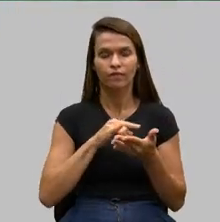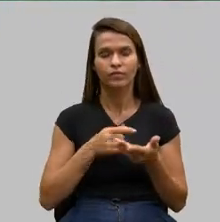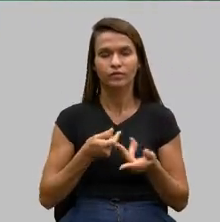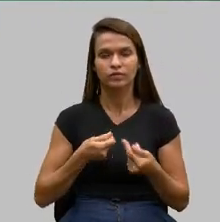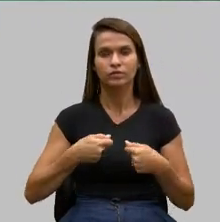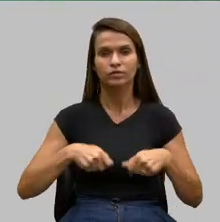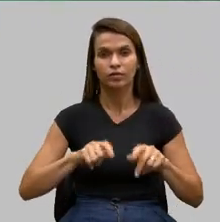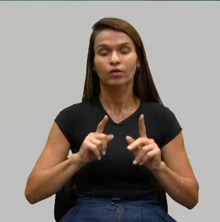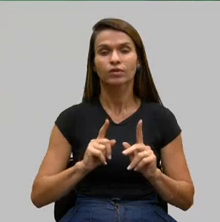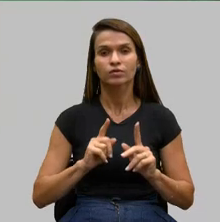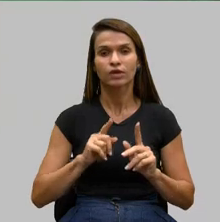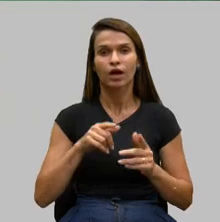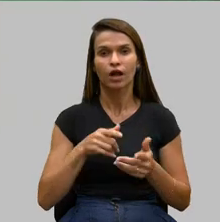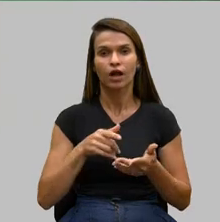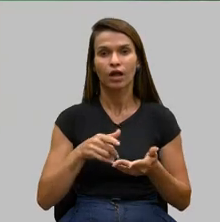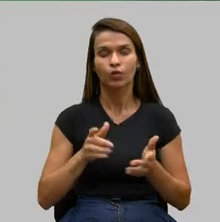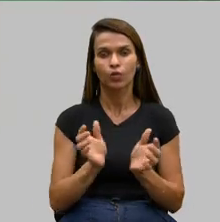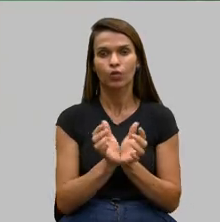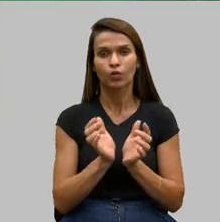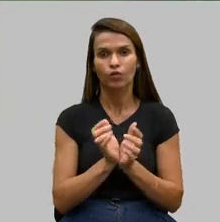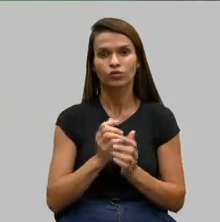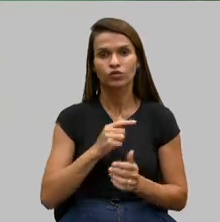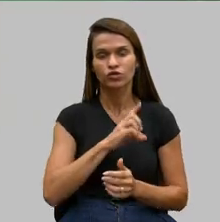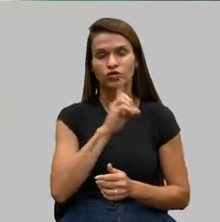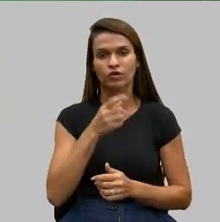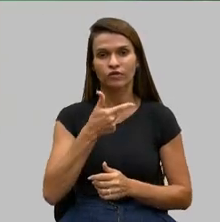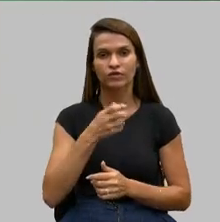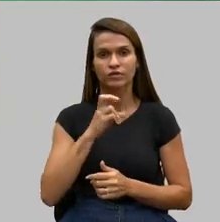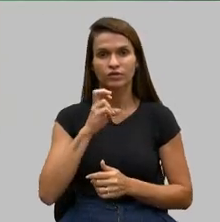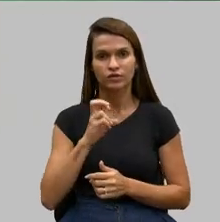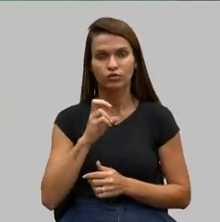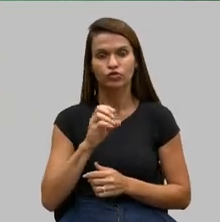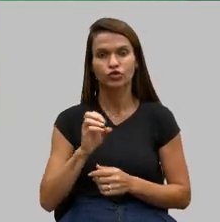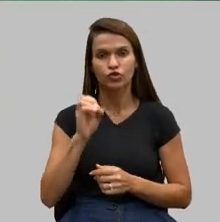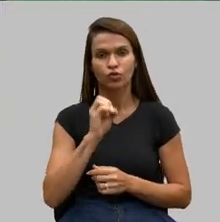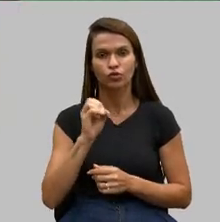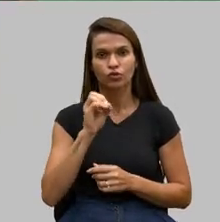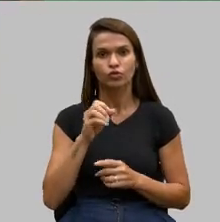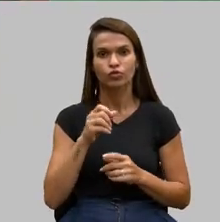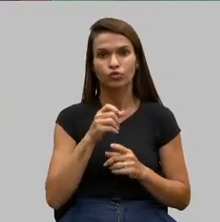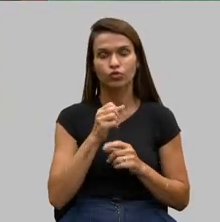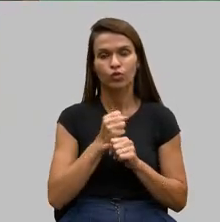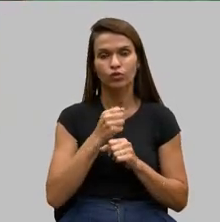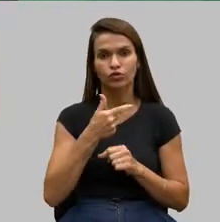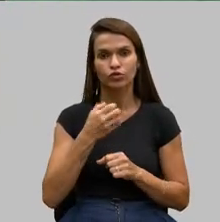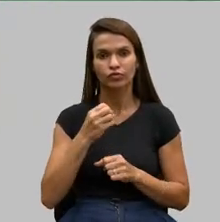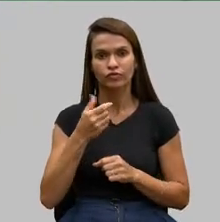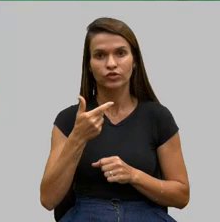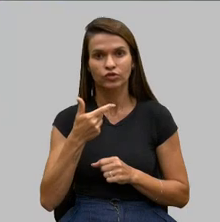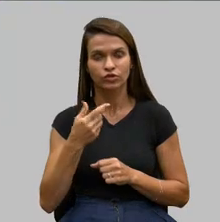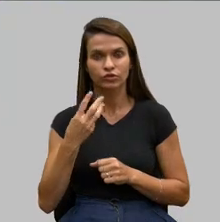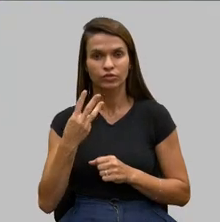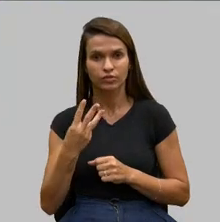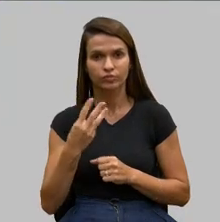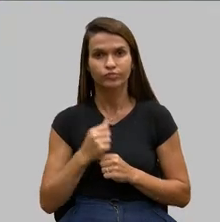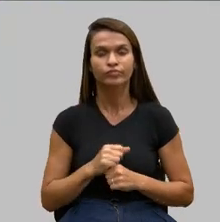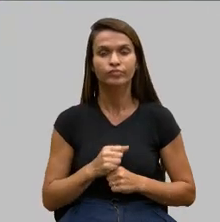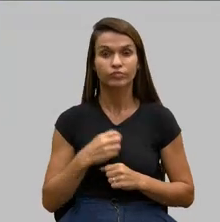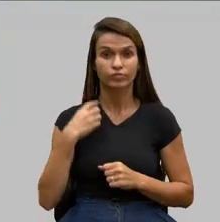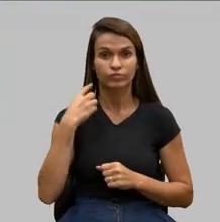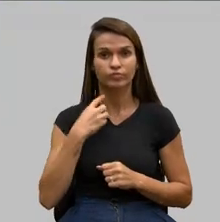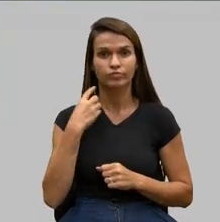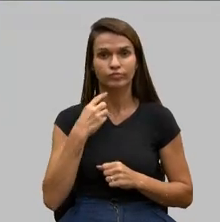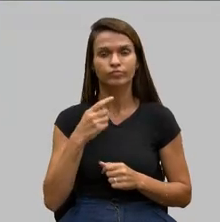à época sala das comissões 25 de outubro 2023 em votação requerimento senhores deputados que aprovo permano como se